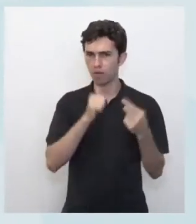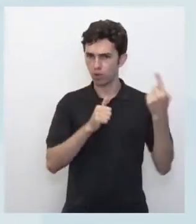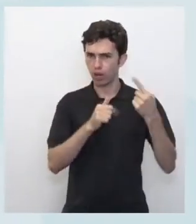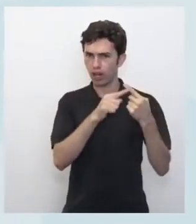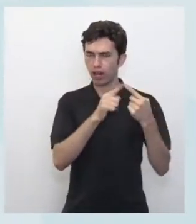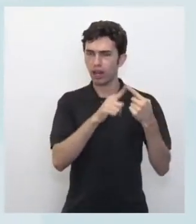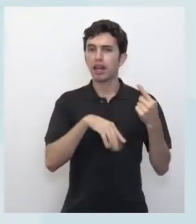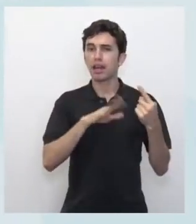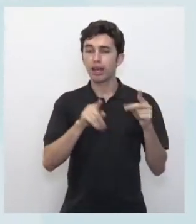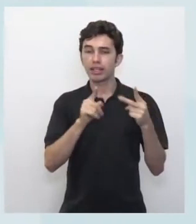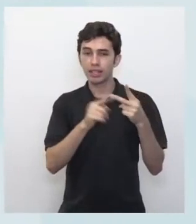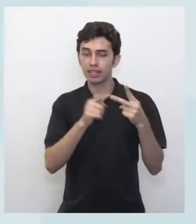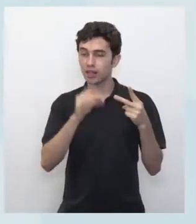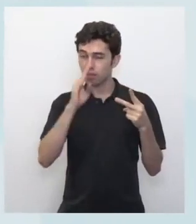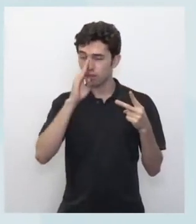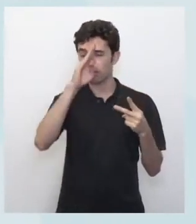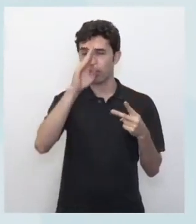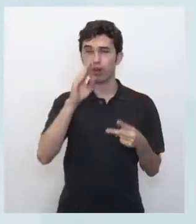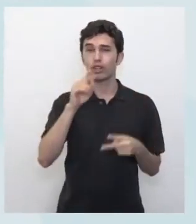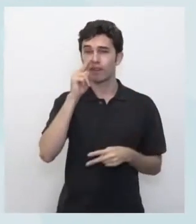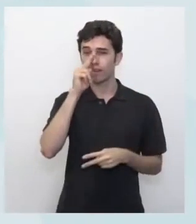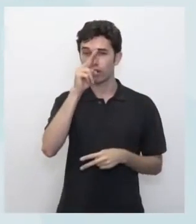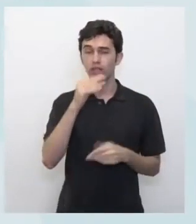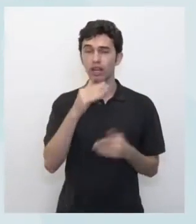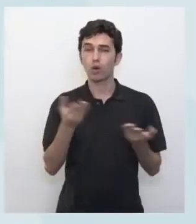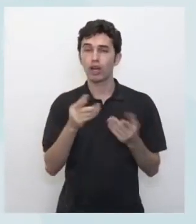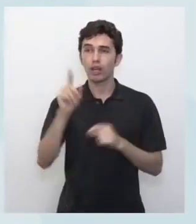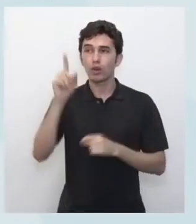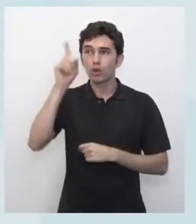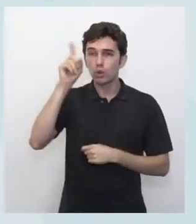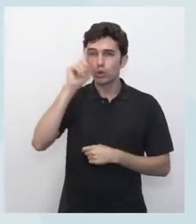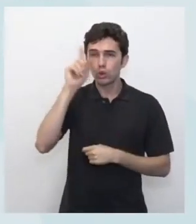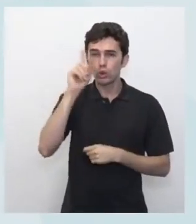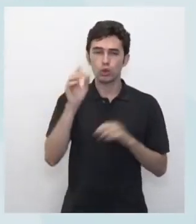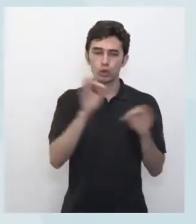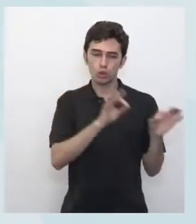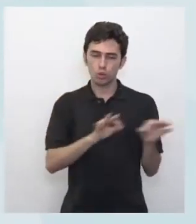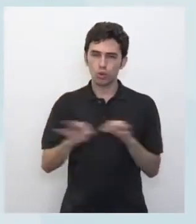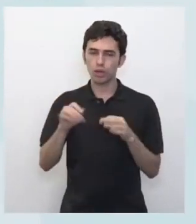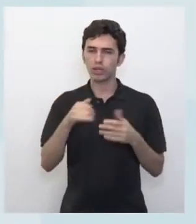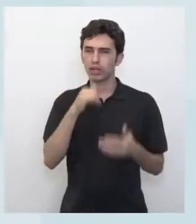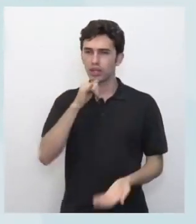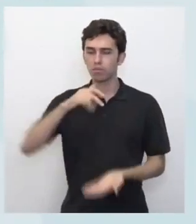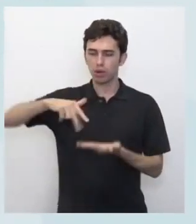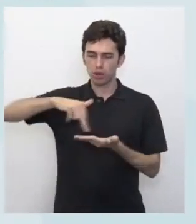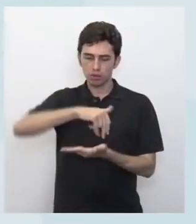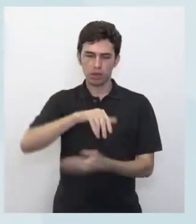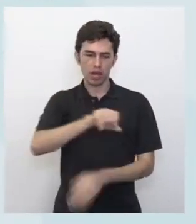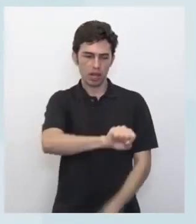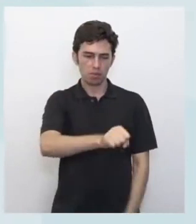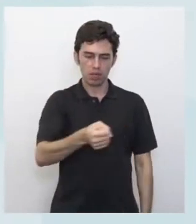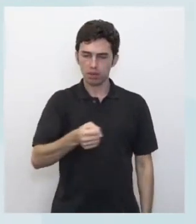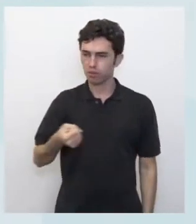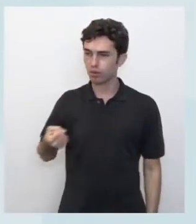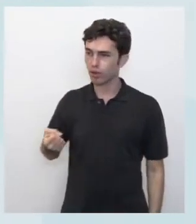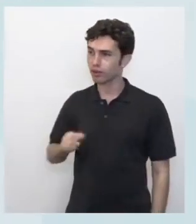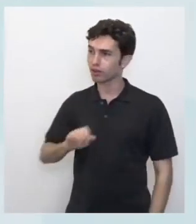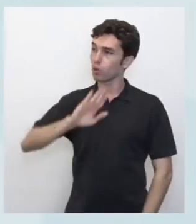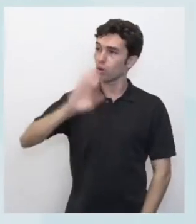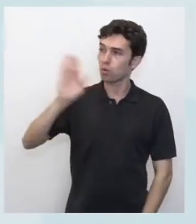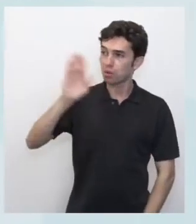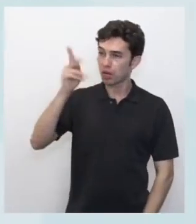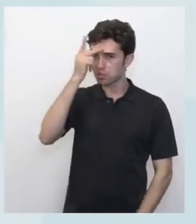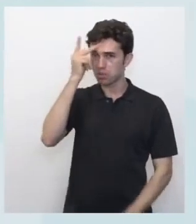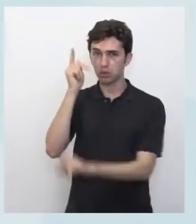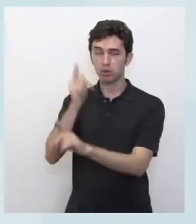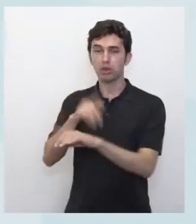ferrenhamente ainda, a inserção de movimentos do cotidiano, gestos simples, abrir a porta, andar, cumprimentar alguém, ele coloca esses